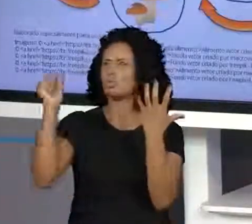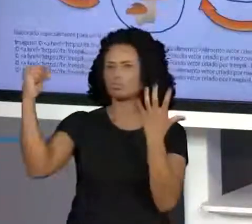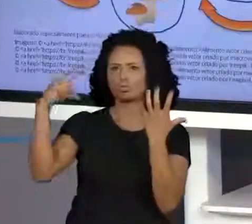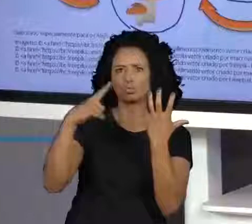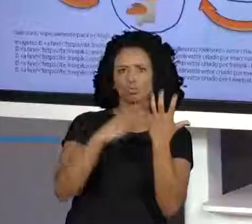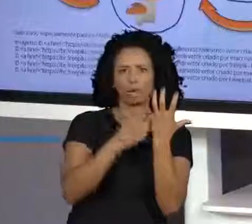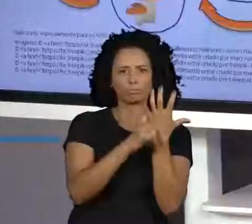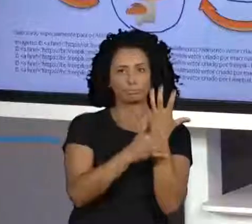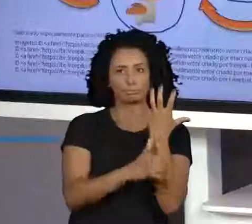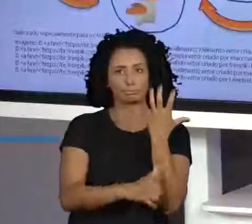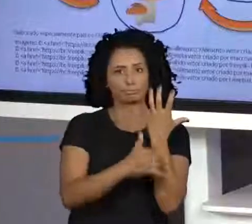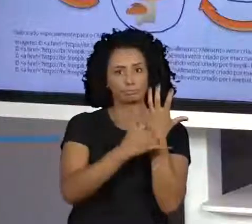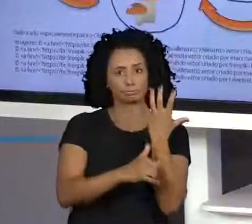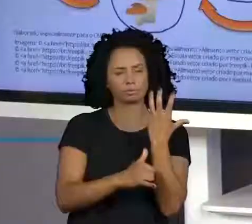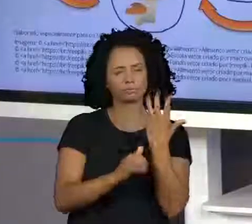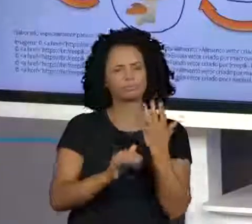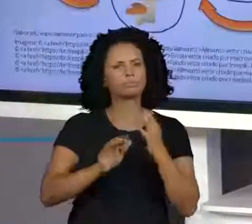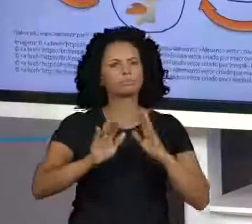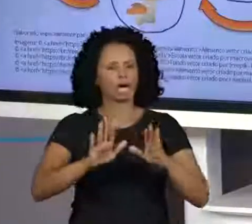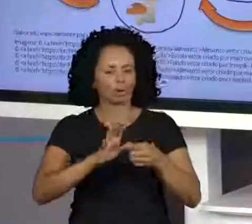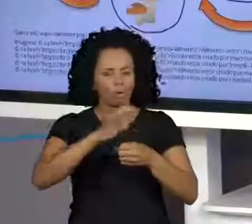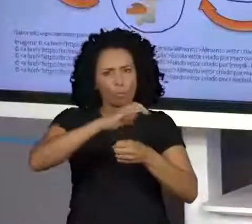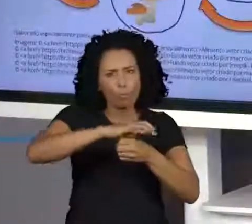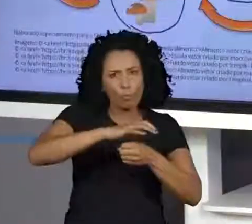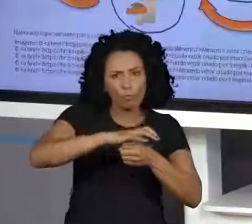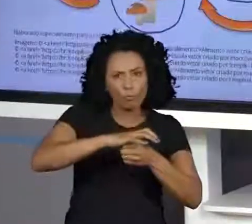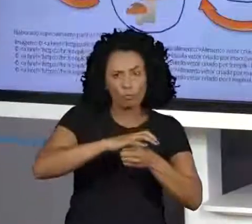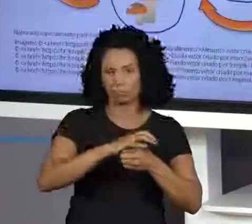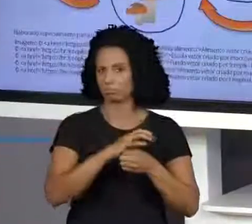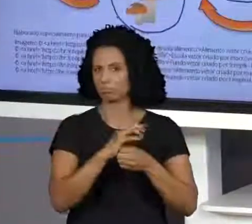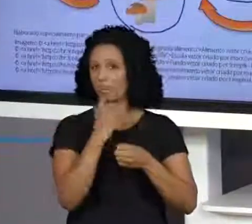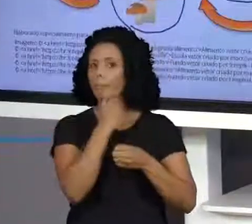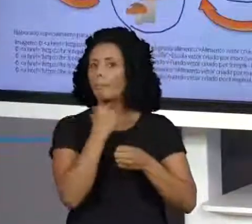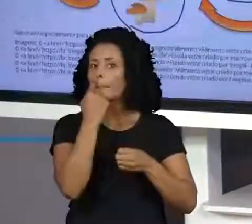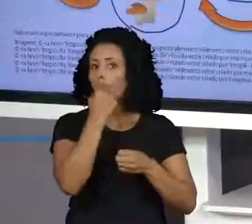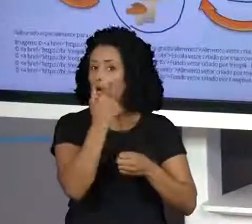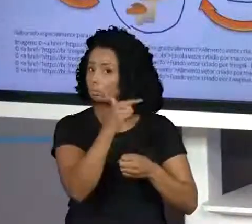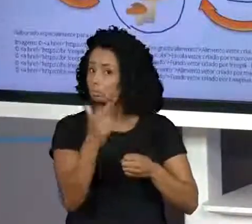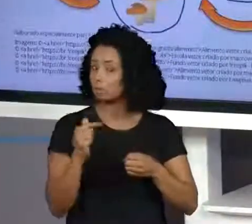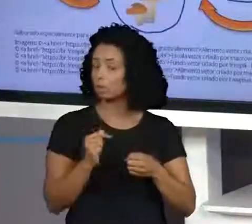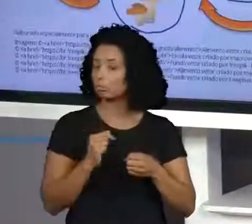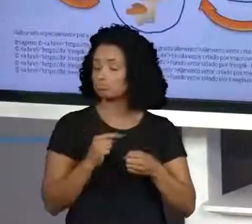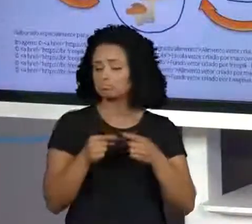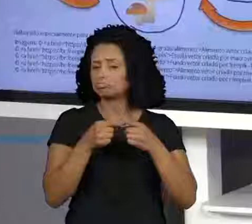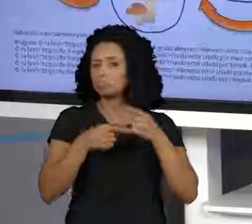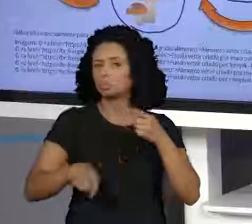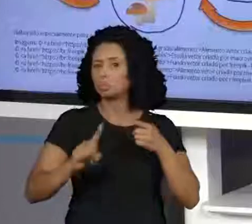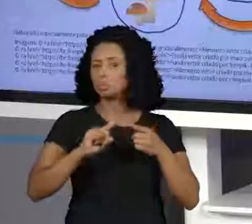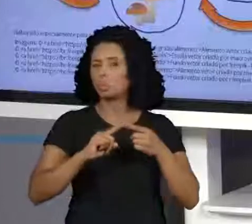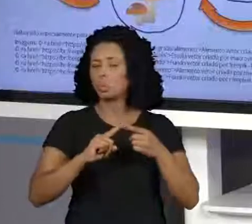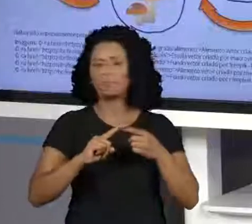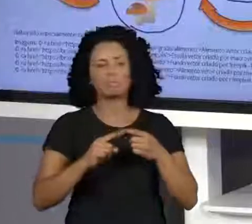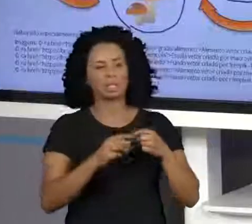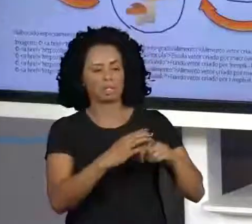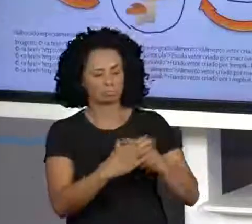fungo, vocês já viram? Então, ele não pode ser considerado um consumidor. Ele está lá